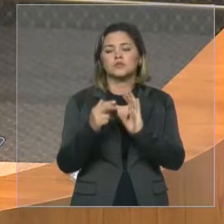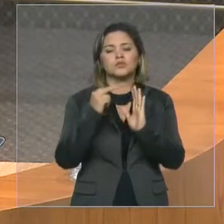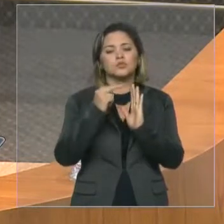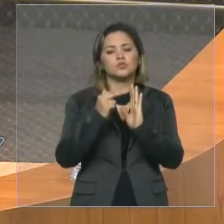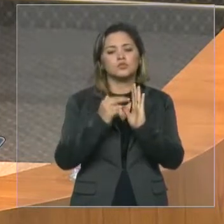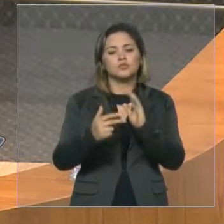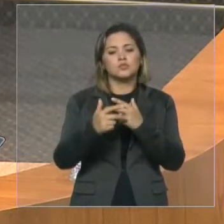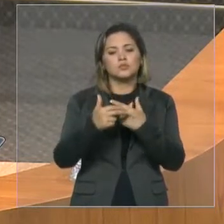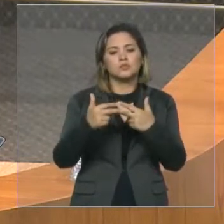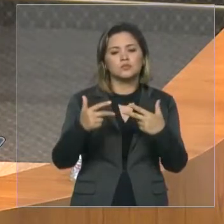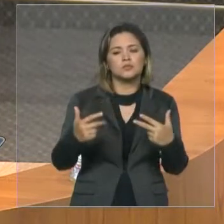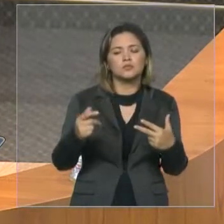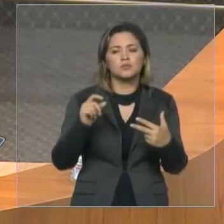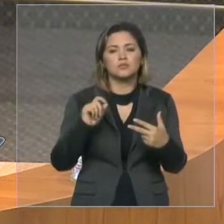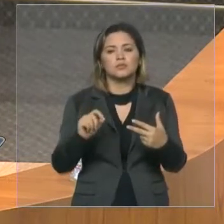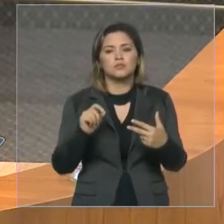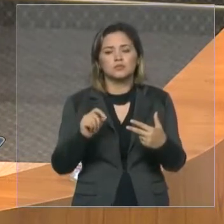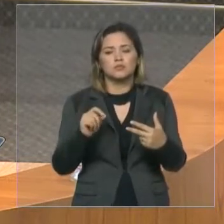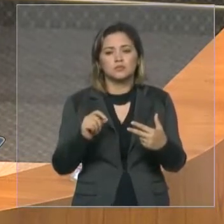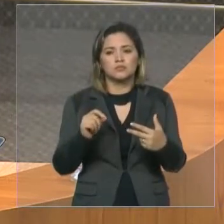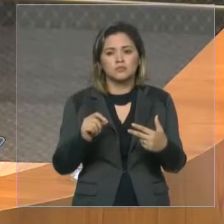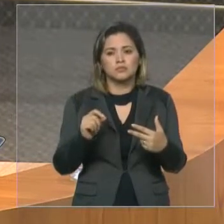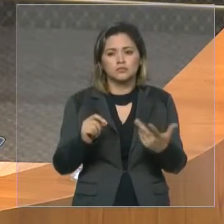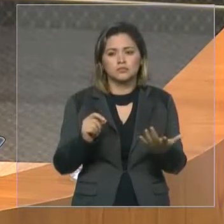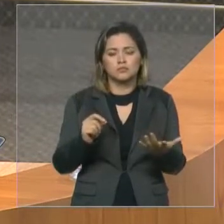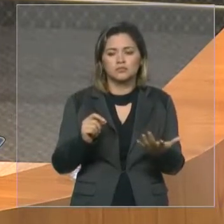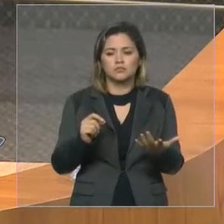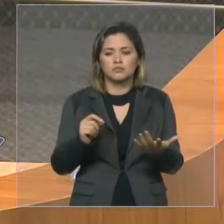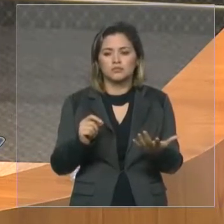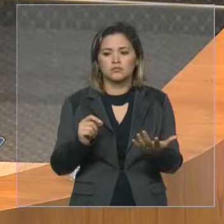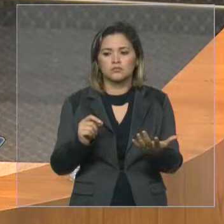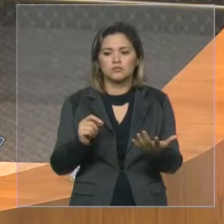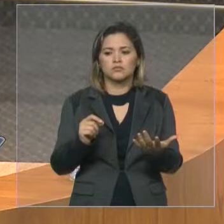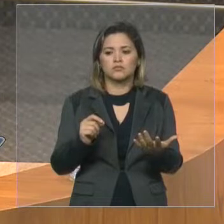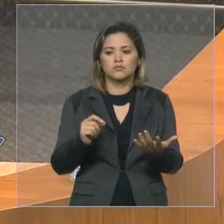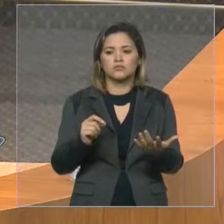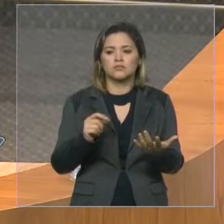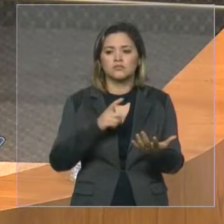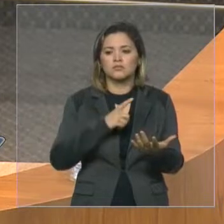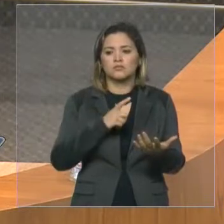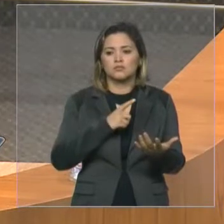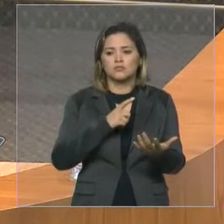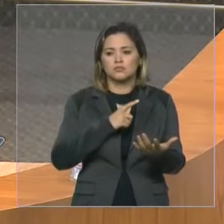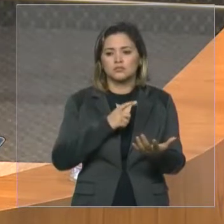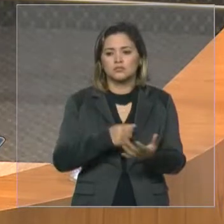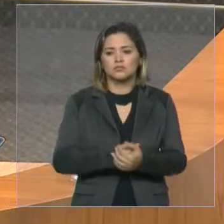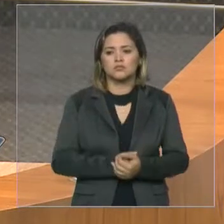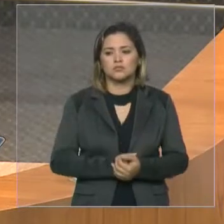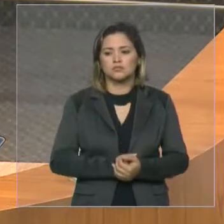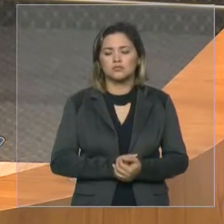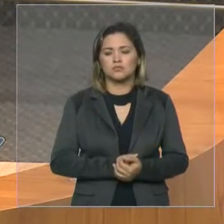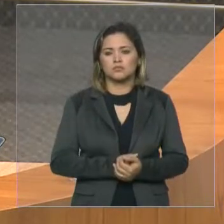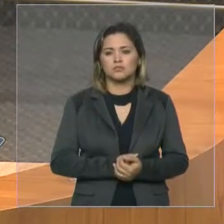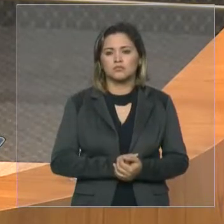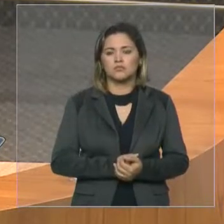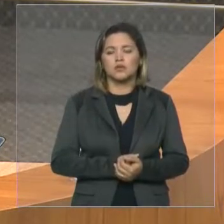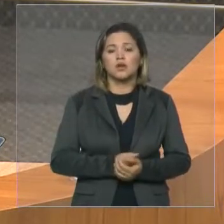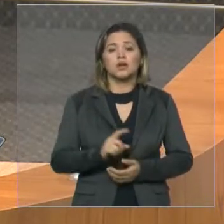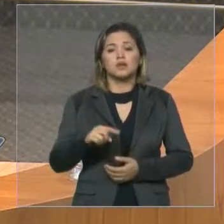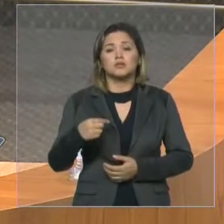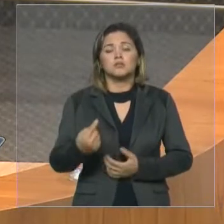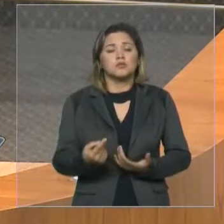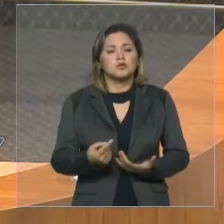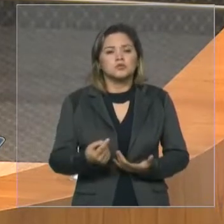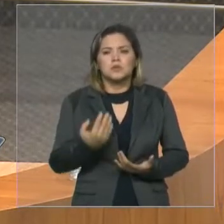E cabia ao dono, ao empregador, depois dizer assim: eu quero qualquer um, ainda que seu débito de 10 mil reais, pegava um de 50. E o que você podia